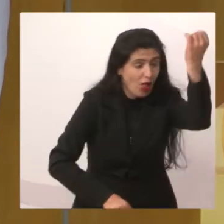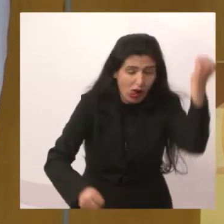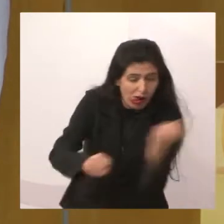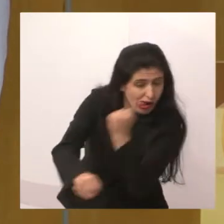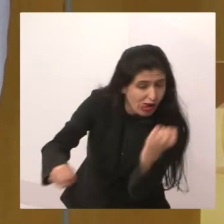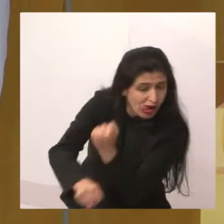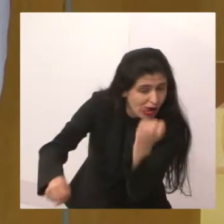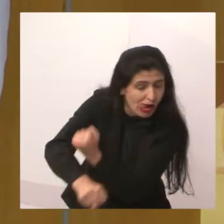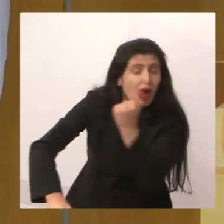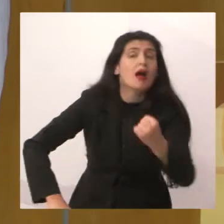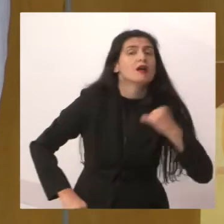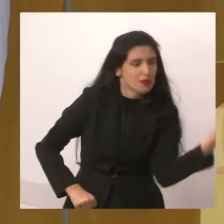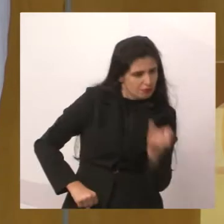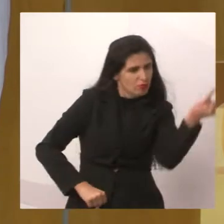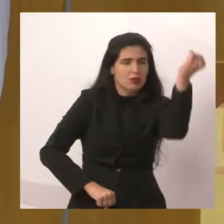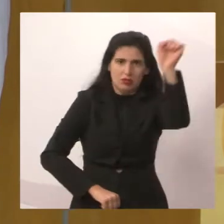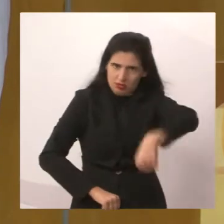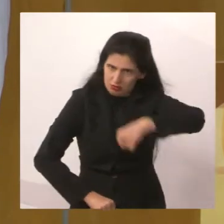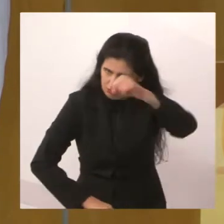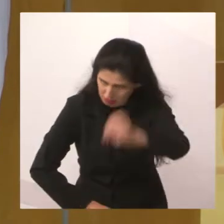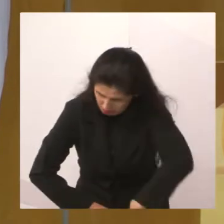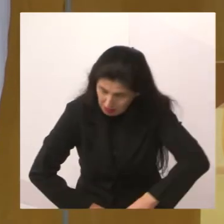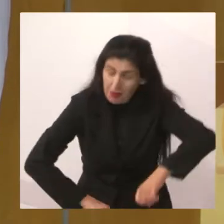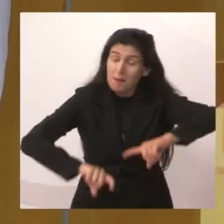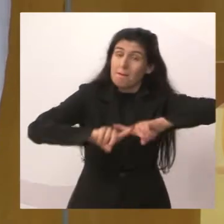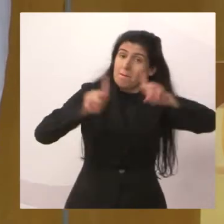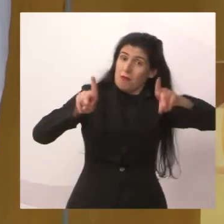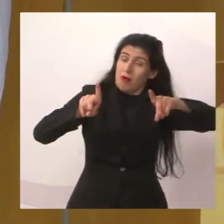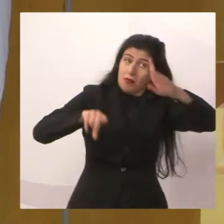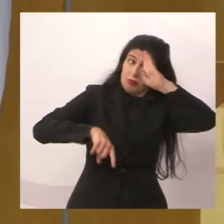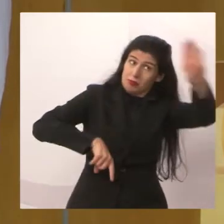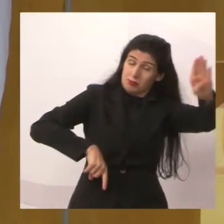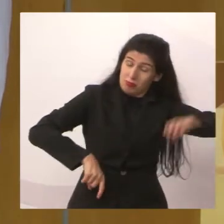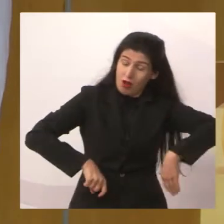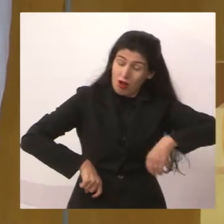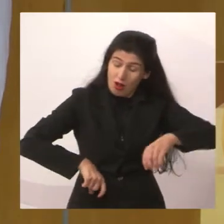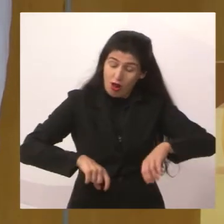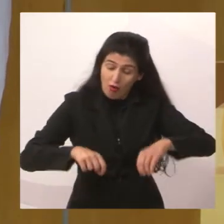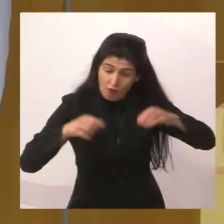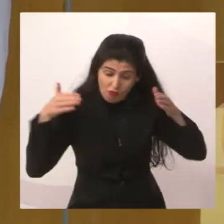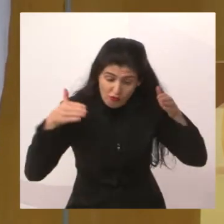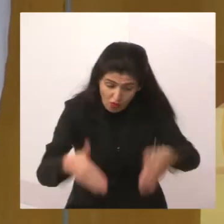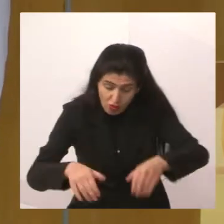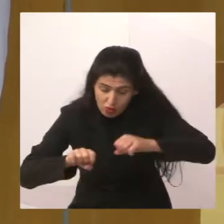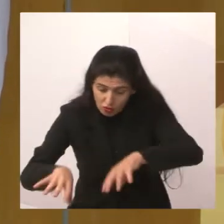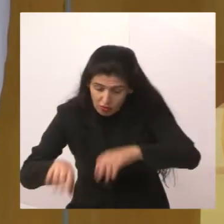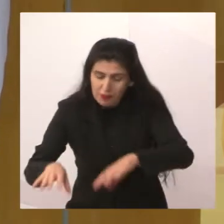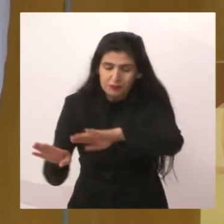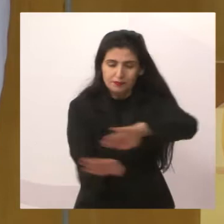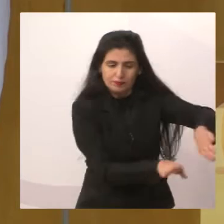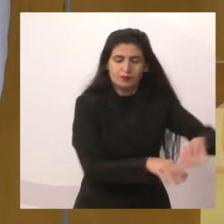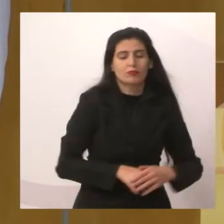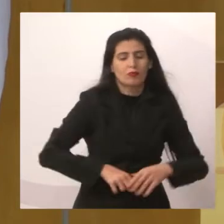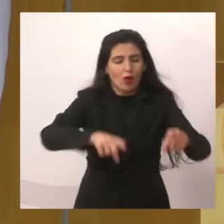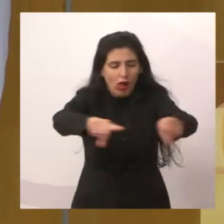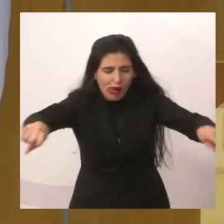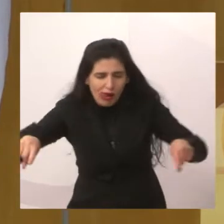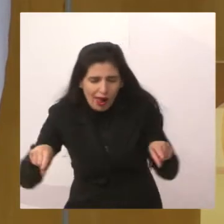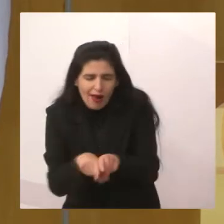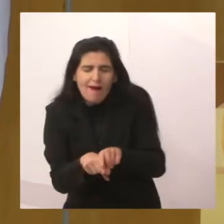estamos vivendo uma era aí que, por falta da consciência do cidadão de manter o quintal limpo, de cuidar dos seus